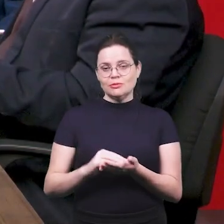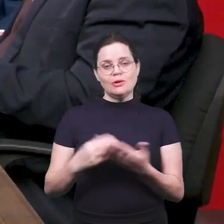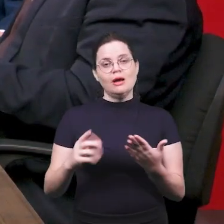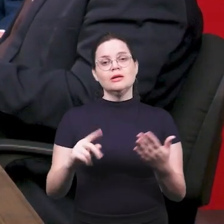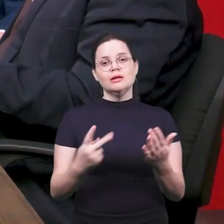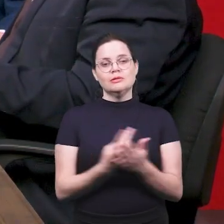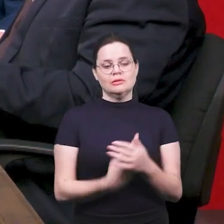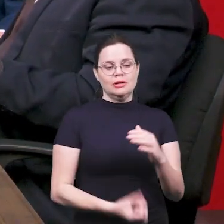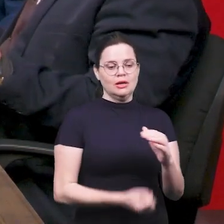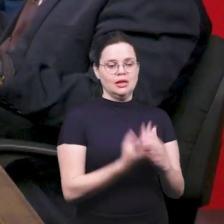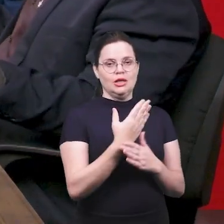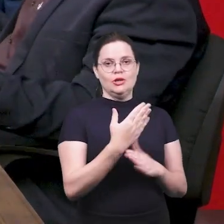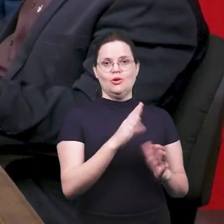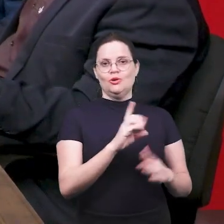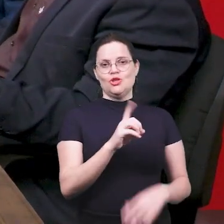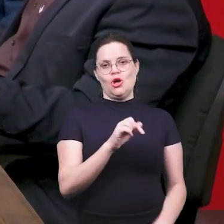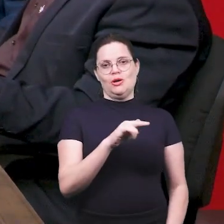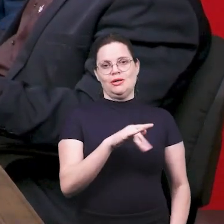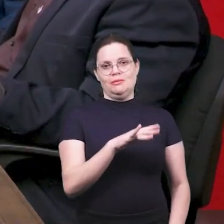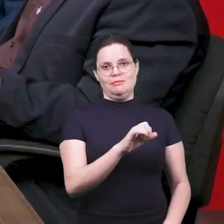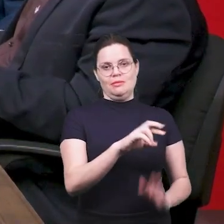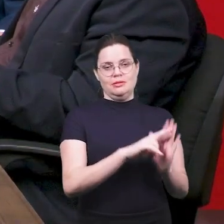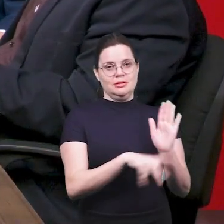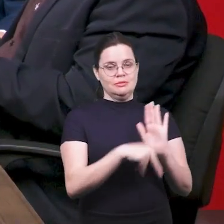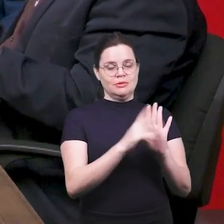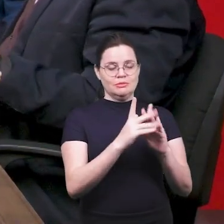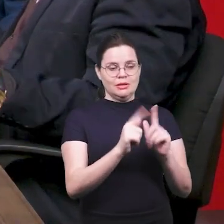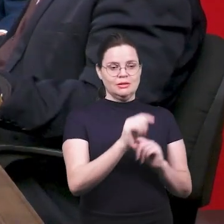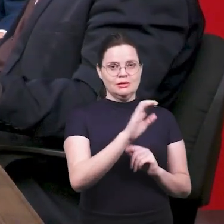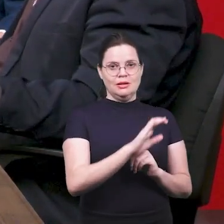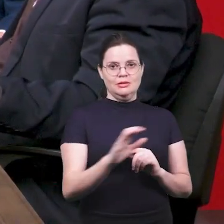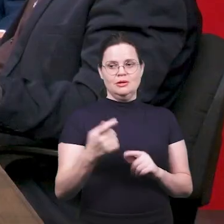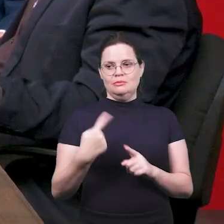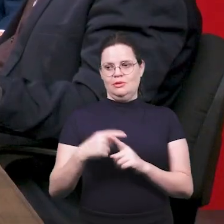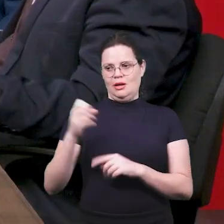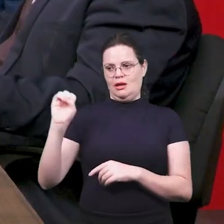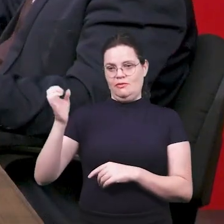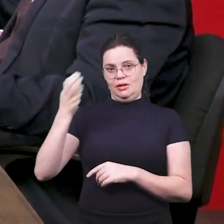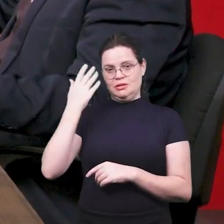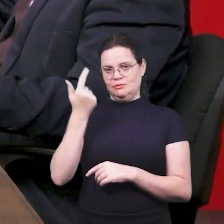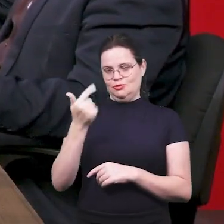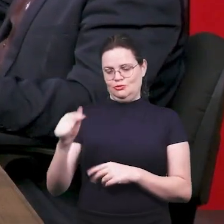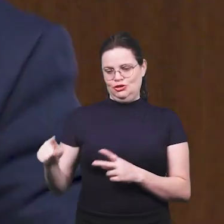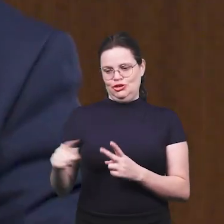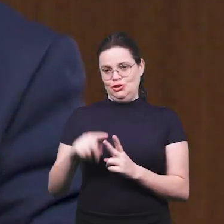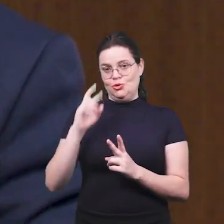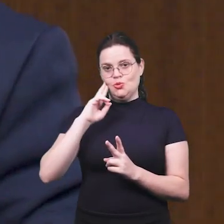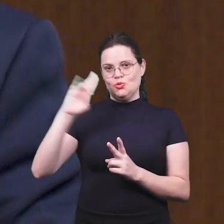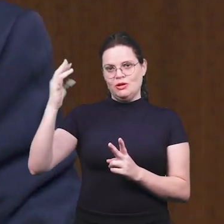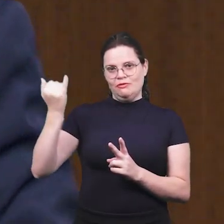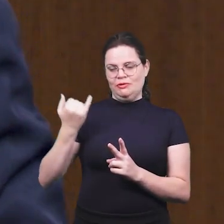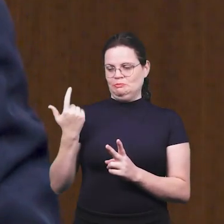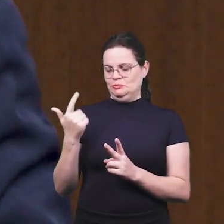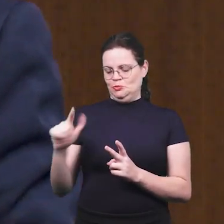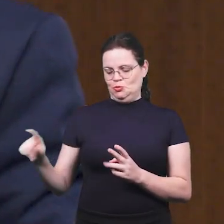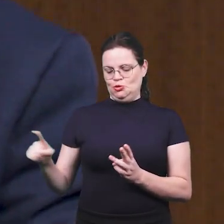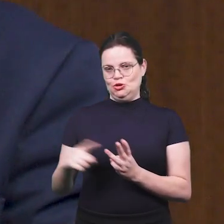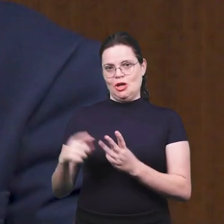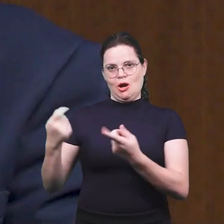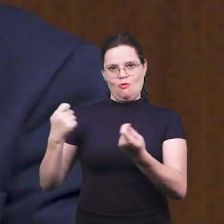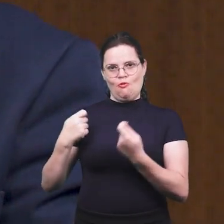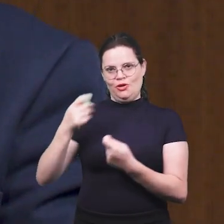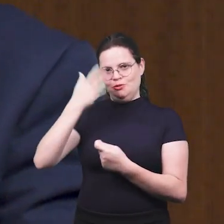faltou a revelação, faltou a orientação do Senhor, vamos colocar uma imitação. Nós vamos ver, aqui tem